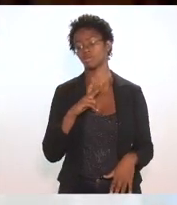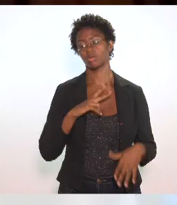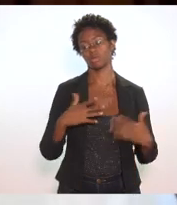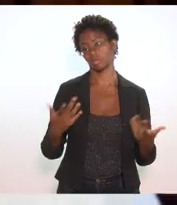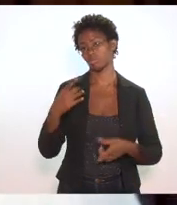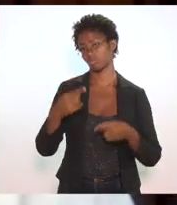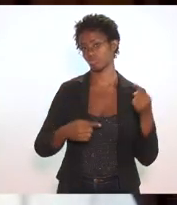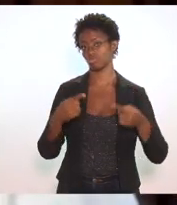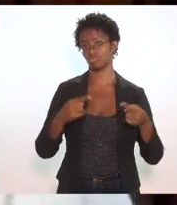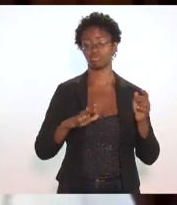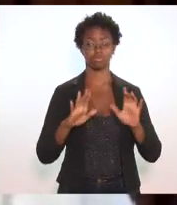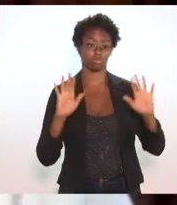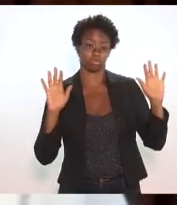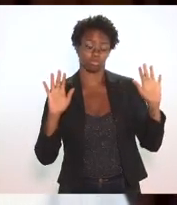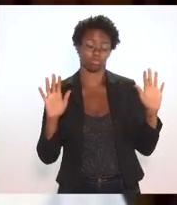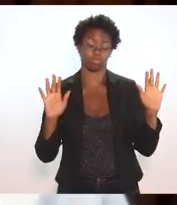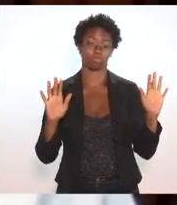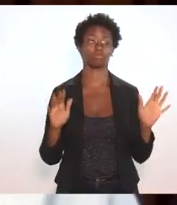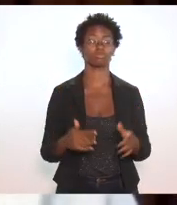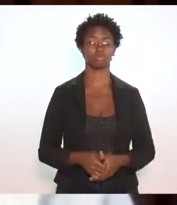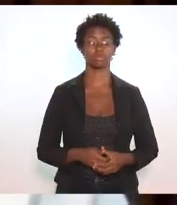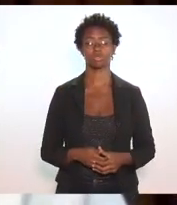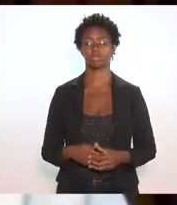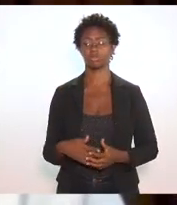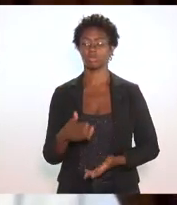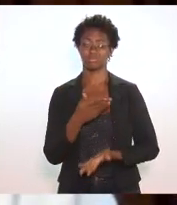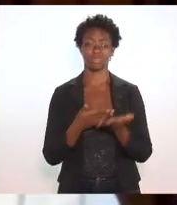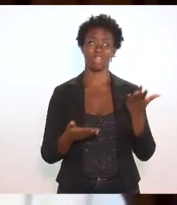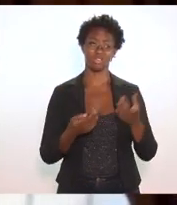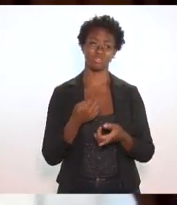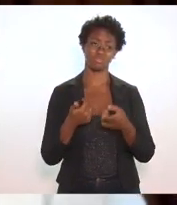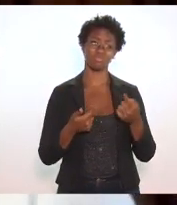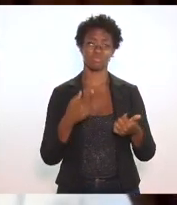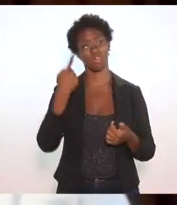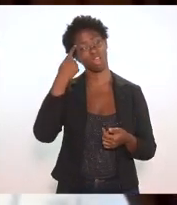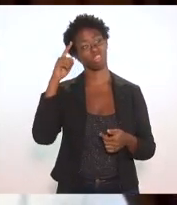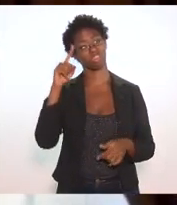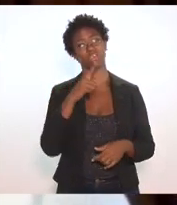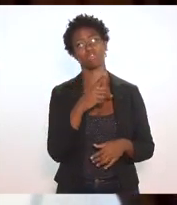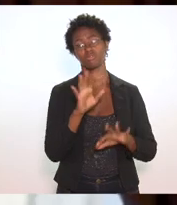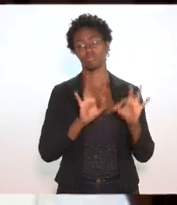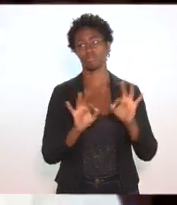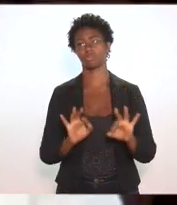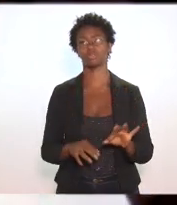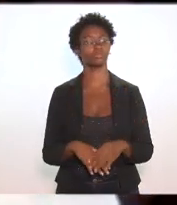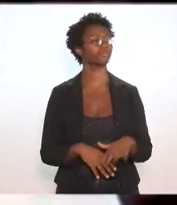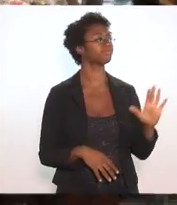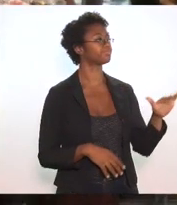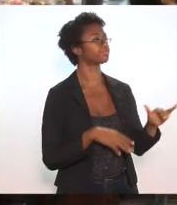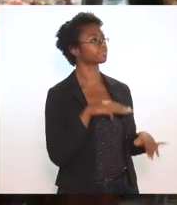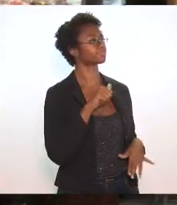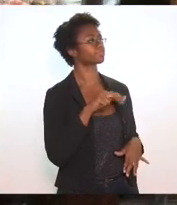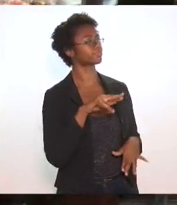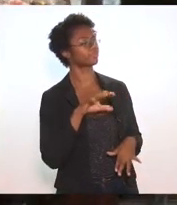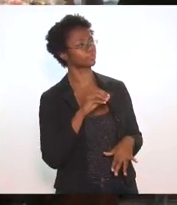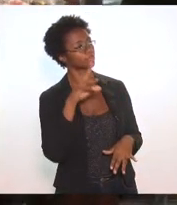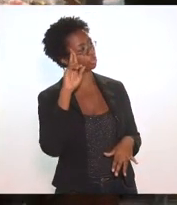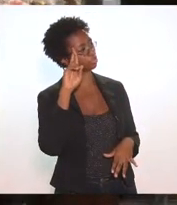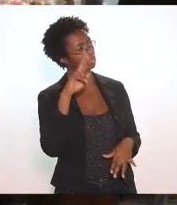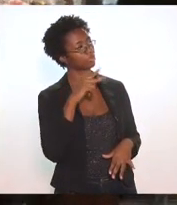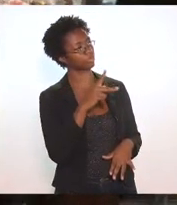em discussão, perde um pouco o escopo do projeto. Ô Márcio, o líder do PSL já está no